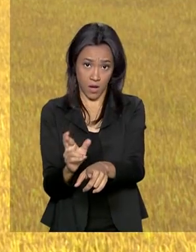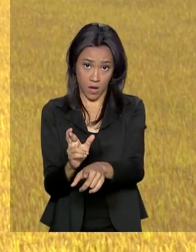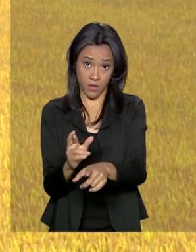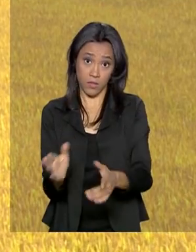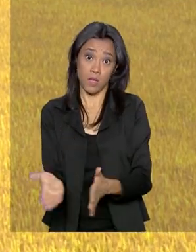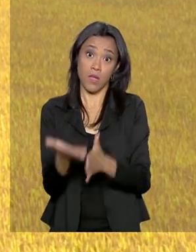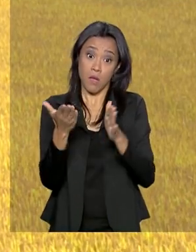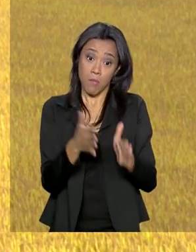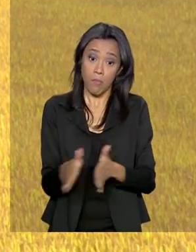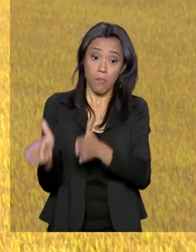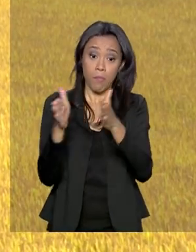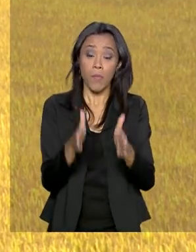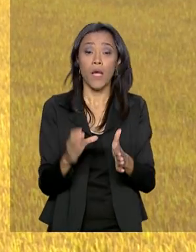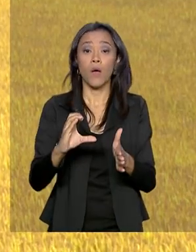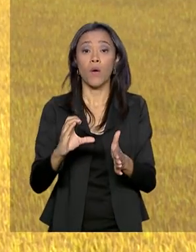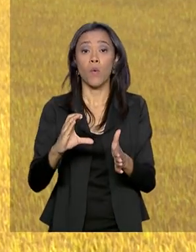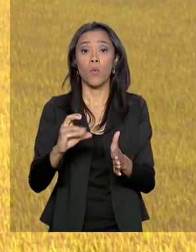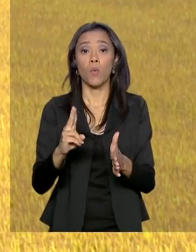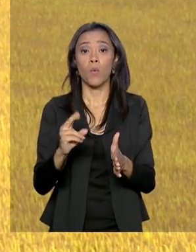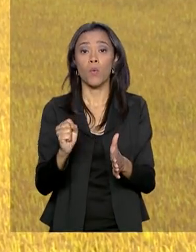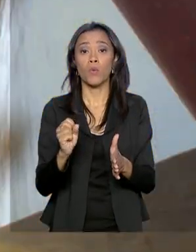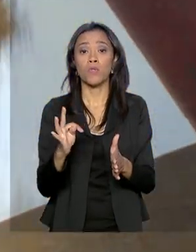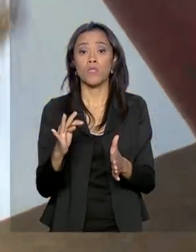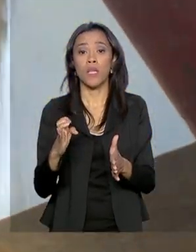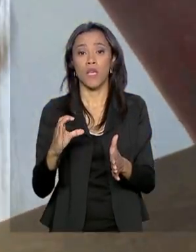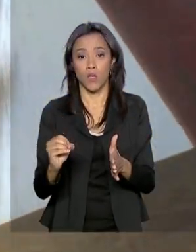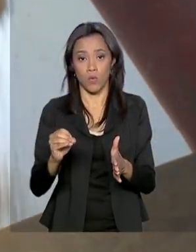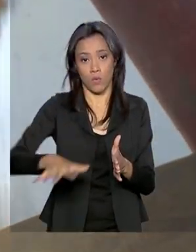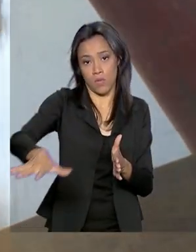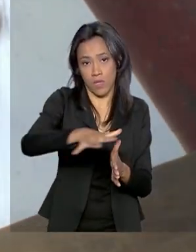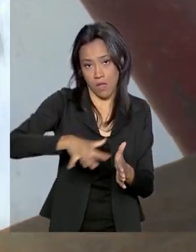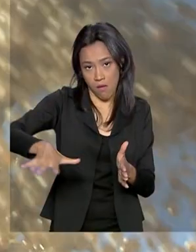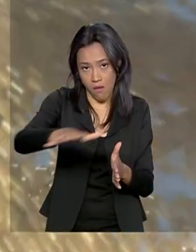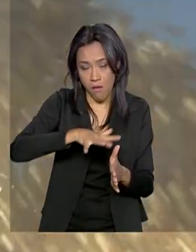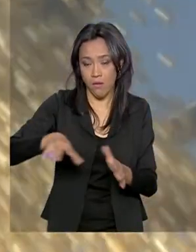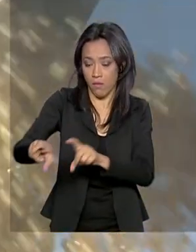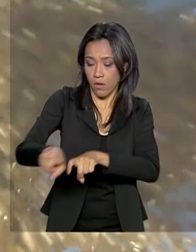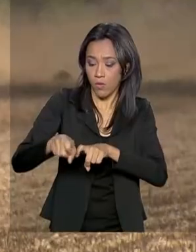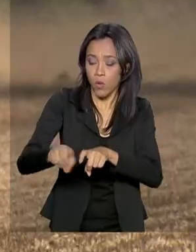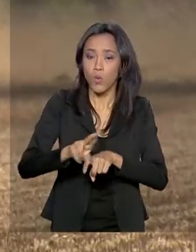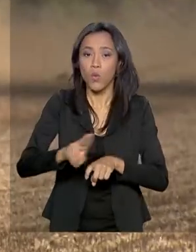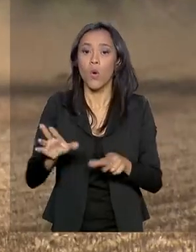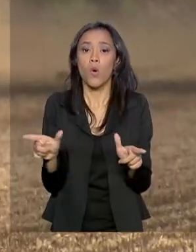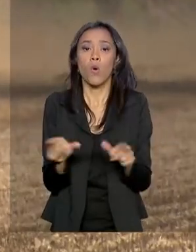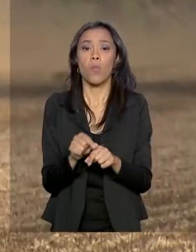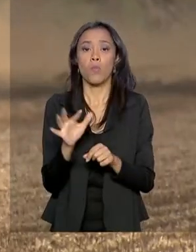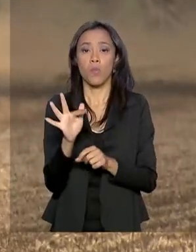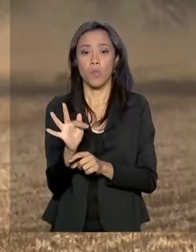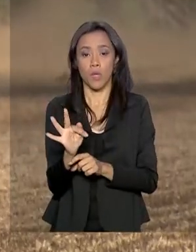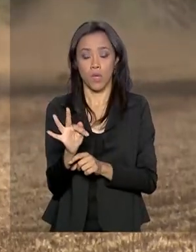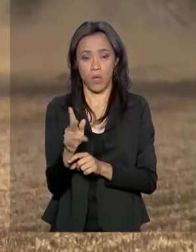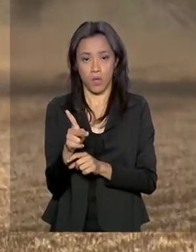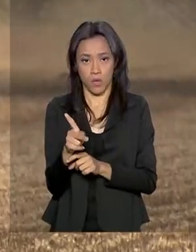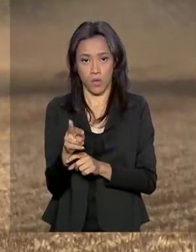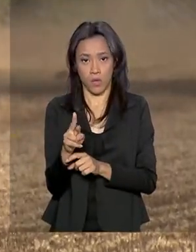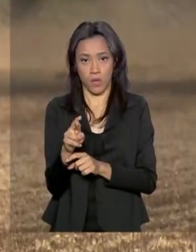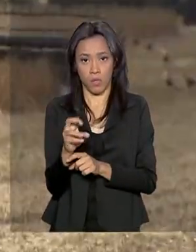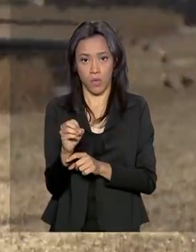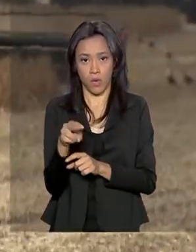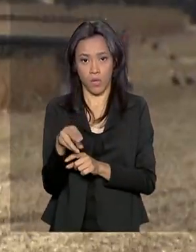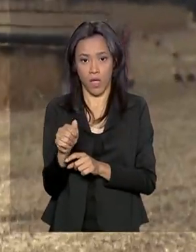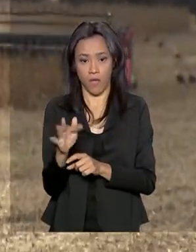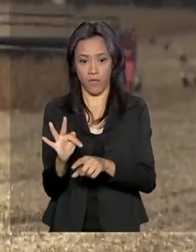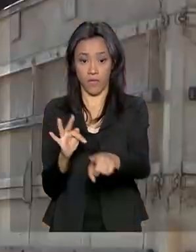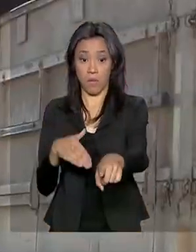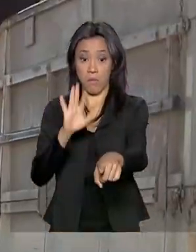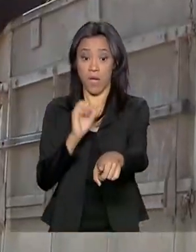para o custeio do programa nacional de fortalecimento da agricultura familiar pronaf foram financiados mais de